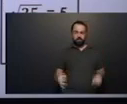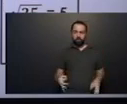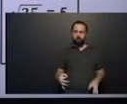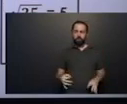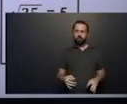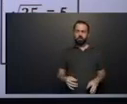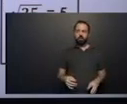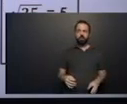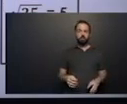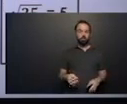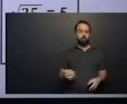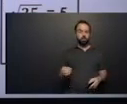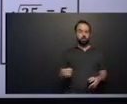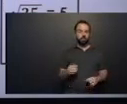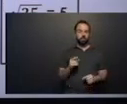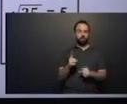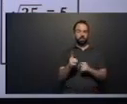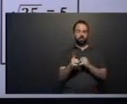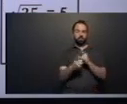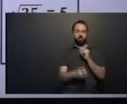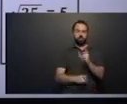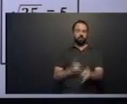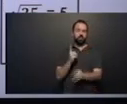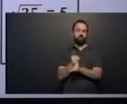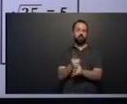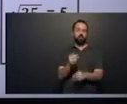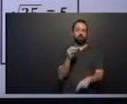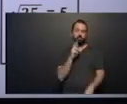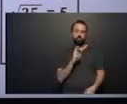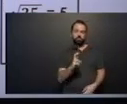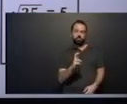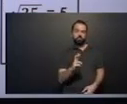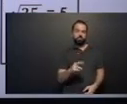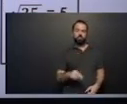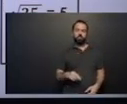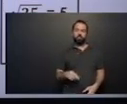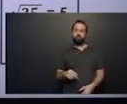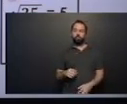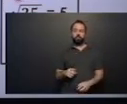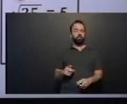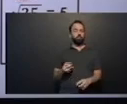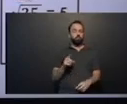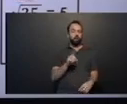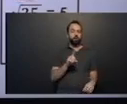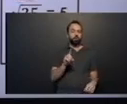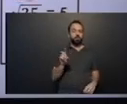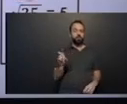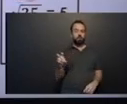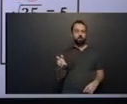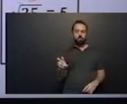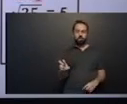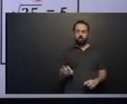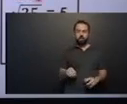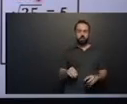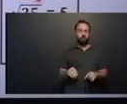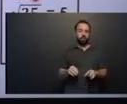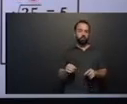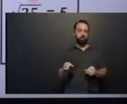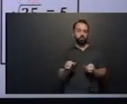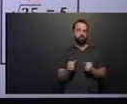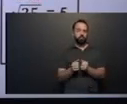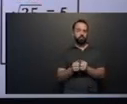que número está compreendido a raiz quadrada de 15. Se a gente pensar no 15 aqui, está muito próximo do